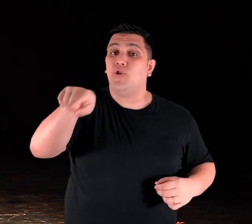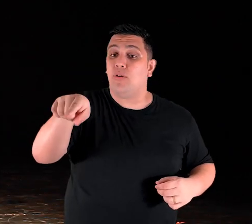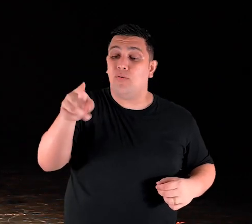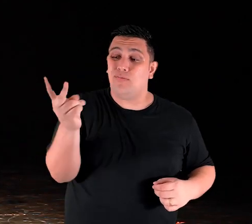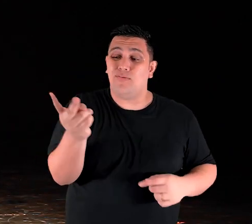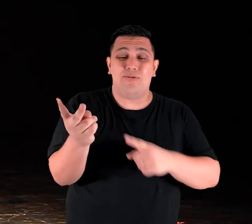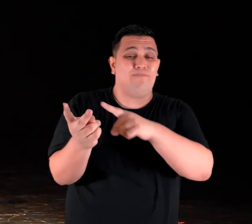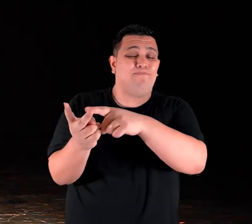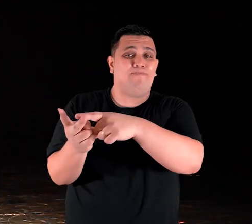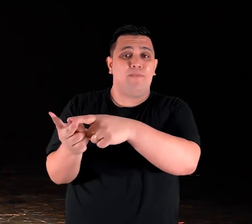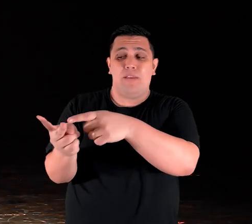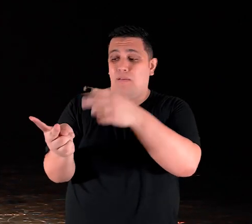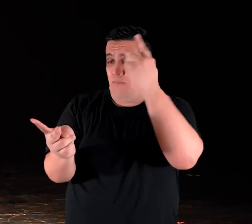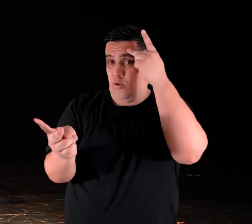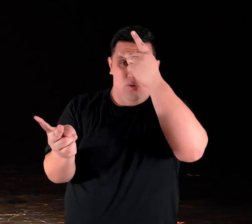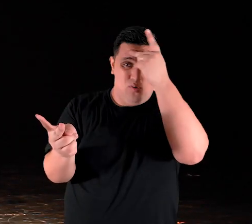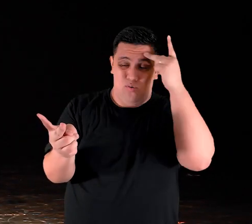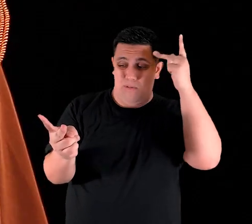executados.